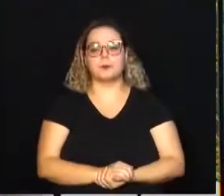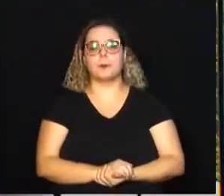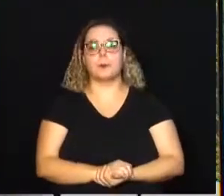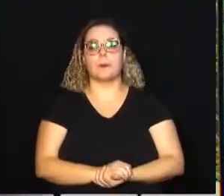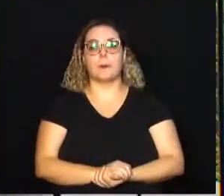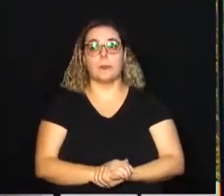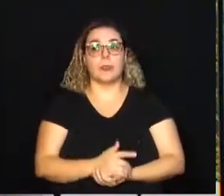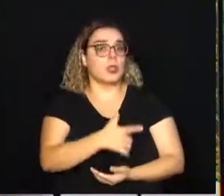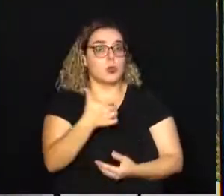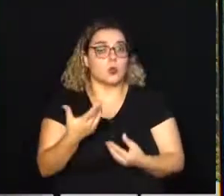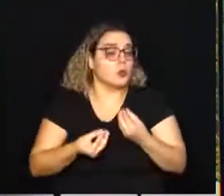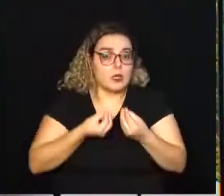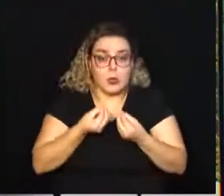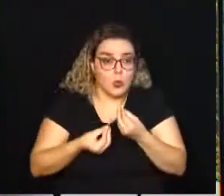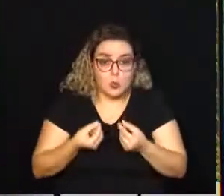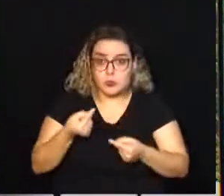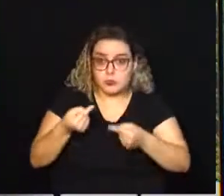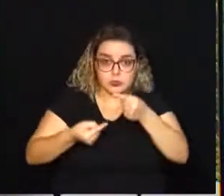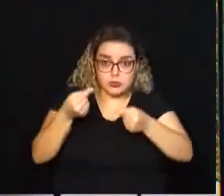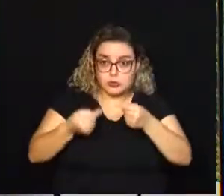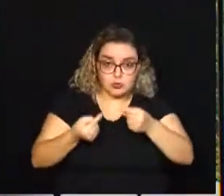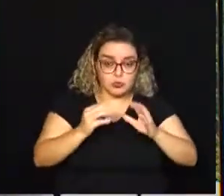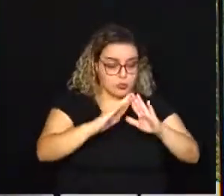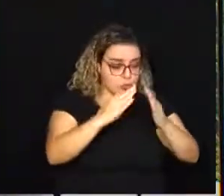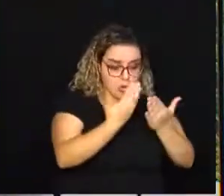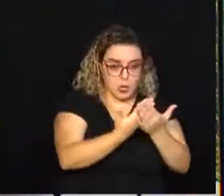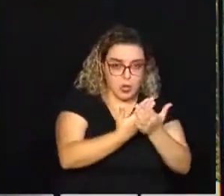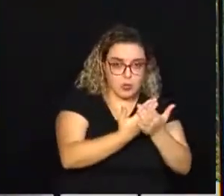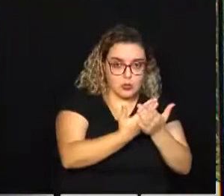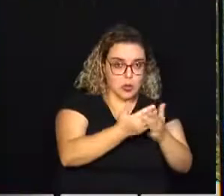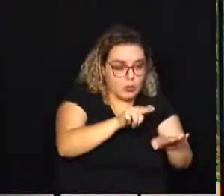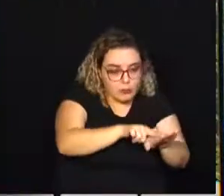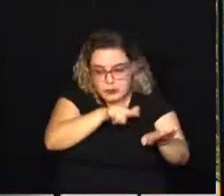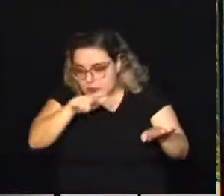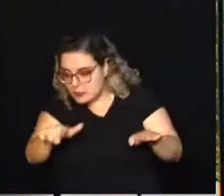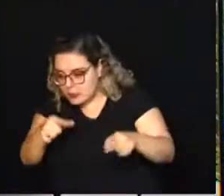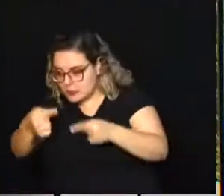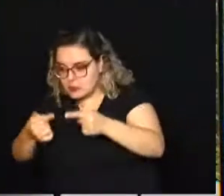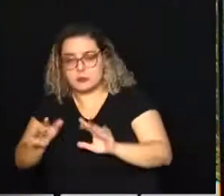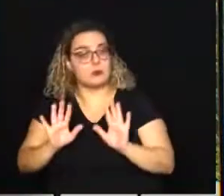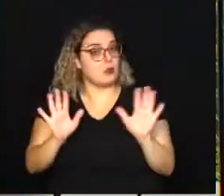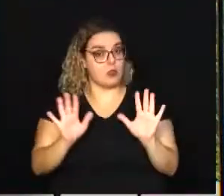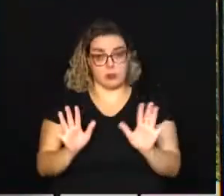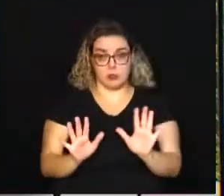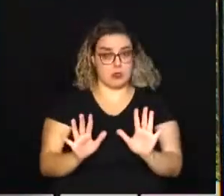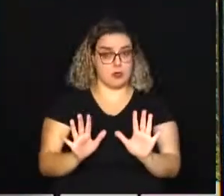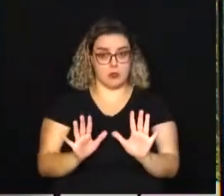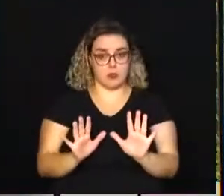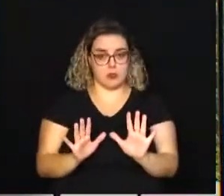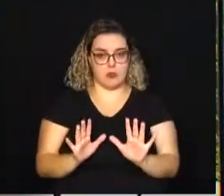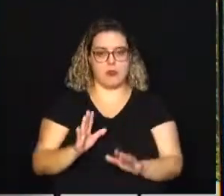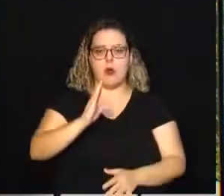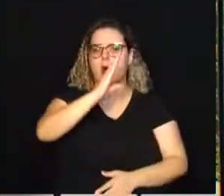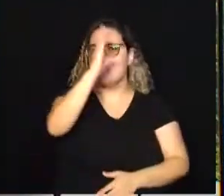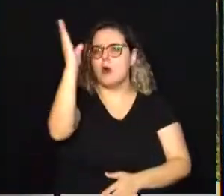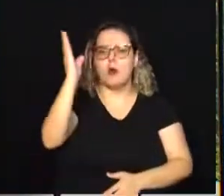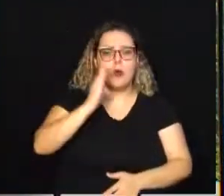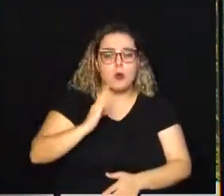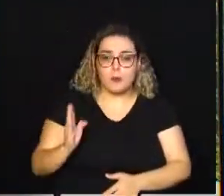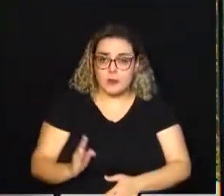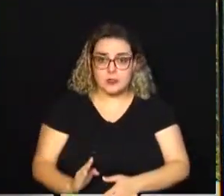você discutir a escola deslocada disso, você está entendendo? Então, veja, o Brasil, ele é um péssimo,